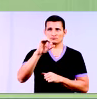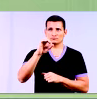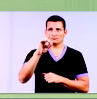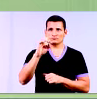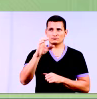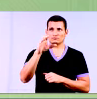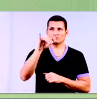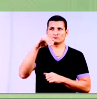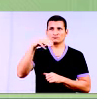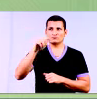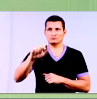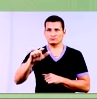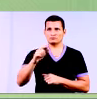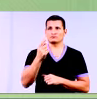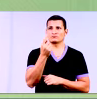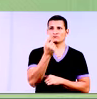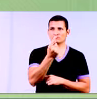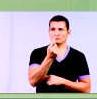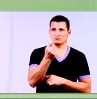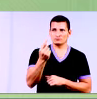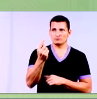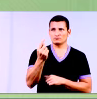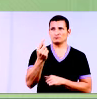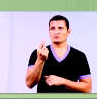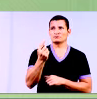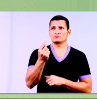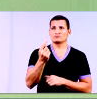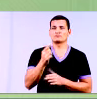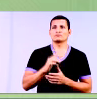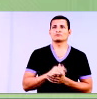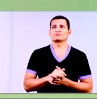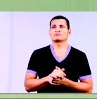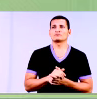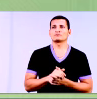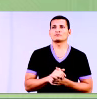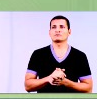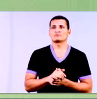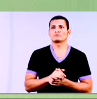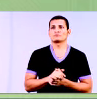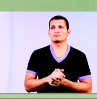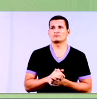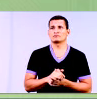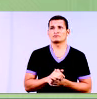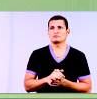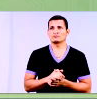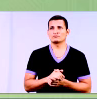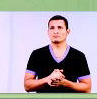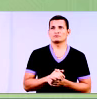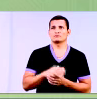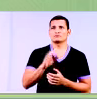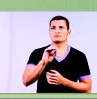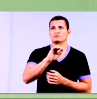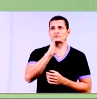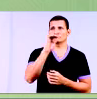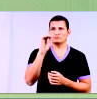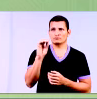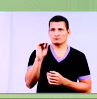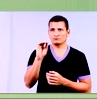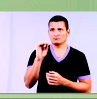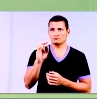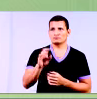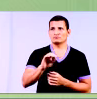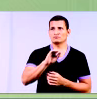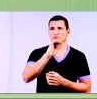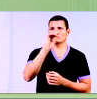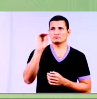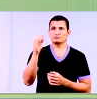faço? Eu pego cada um desses caras aqui, ó, e repito aqui. Então, eu fiz esse aqui, coloquei aqui, ó. Depois eu venho esse